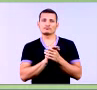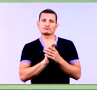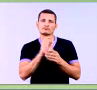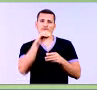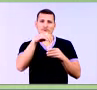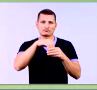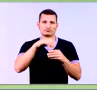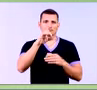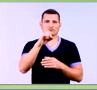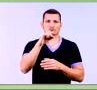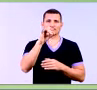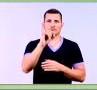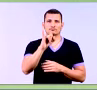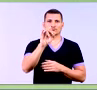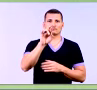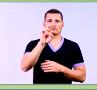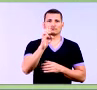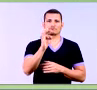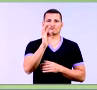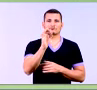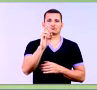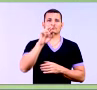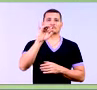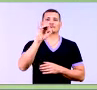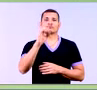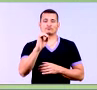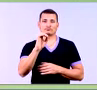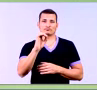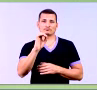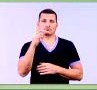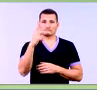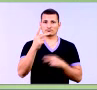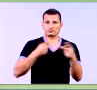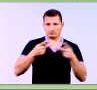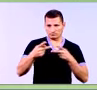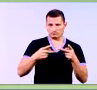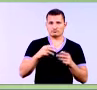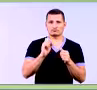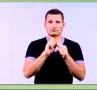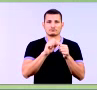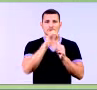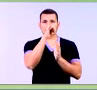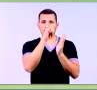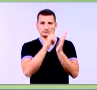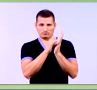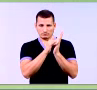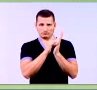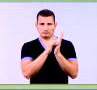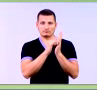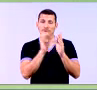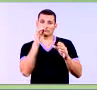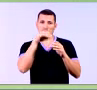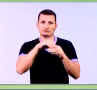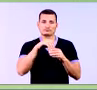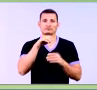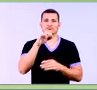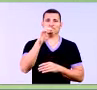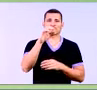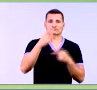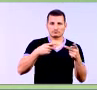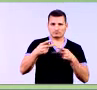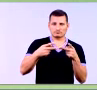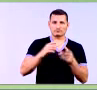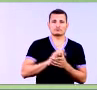diretório dentro do seu projeto. Ou seja, fazer o download, descompactar e colocar dentro do projeto.